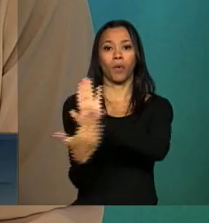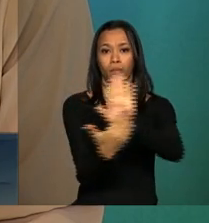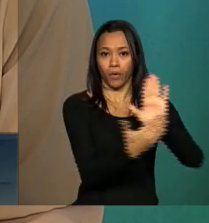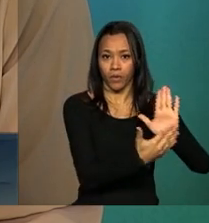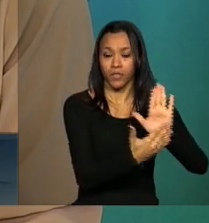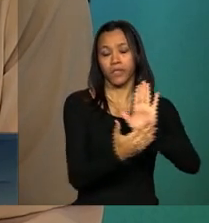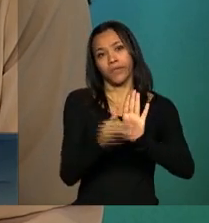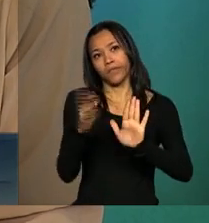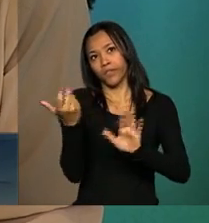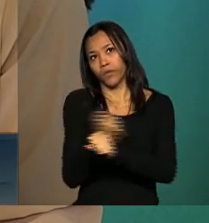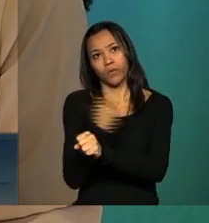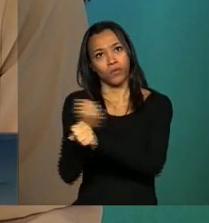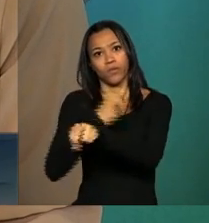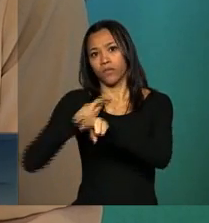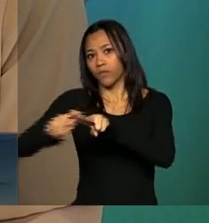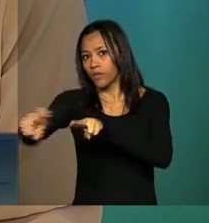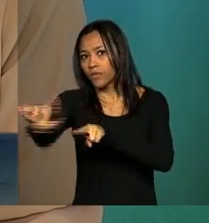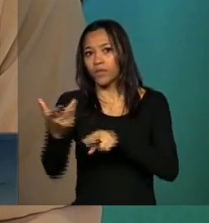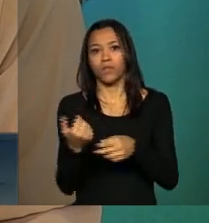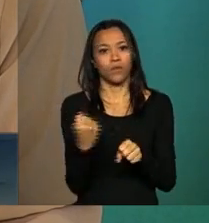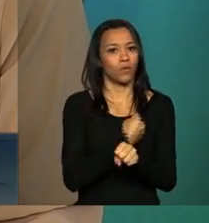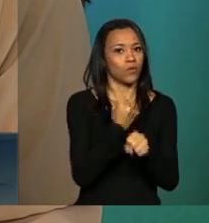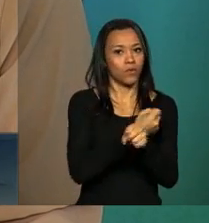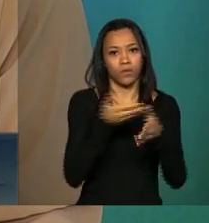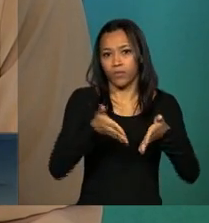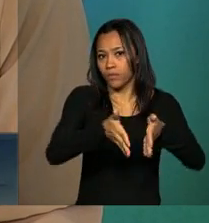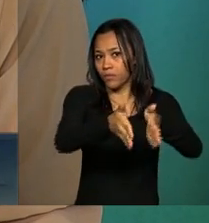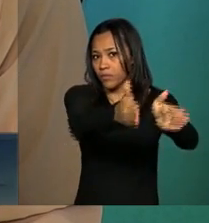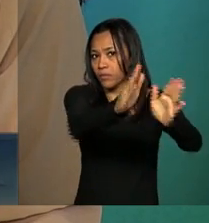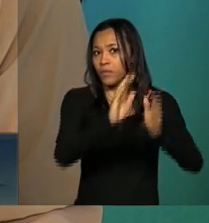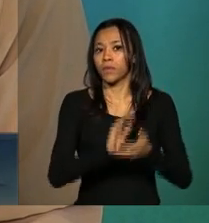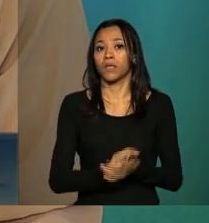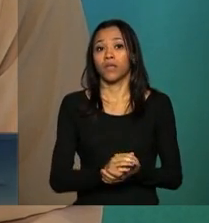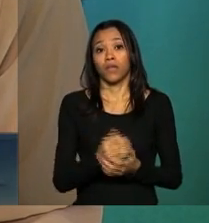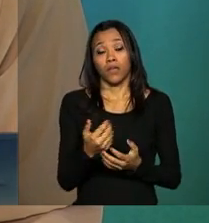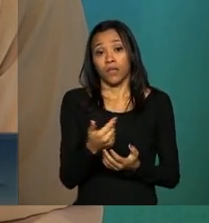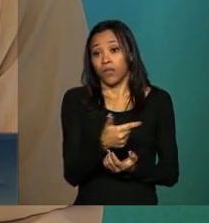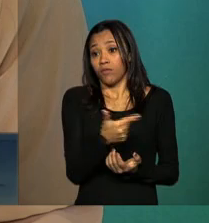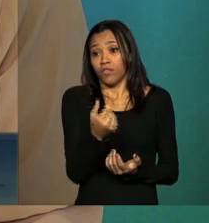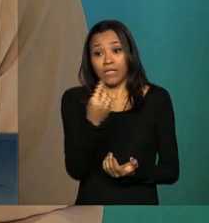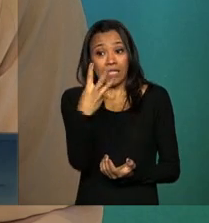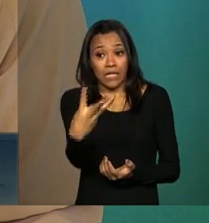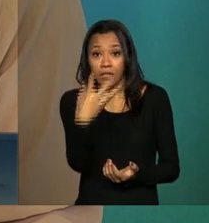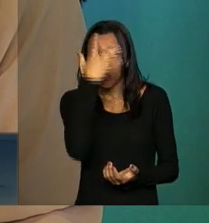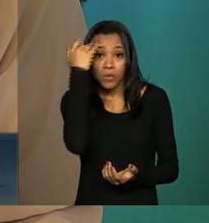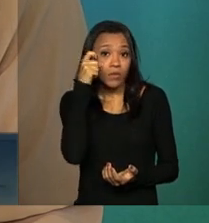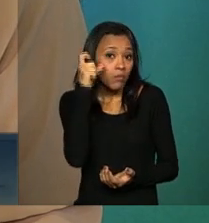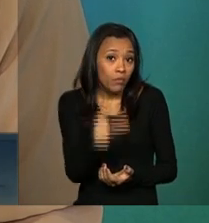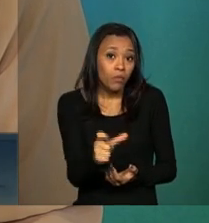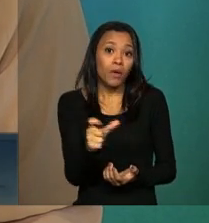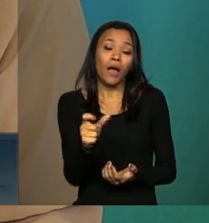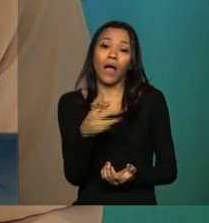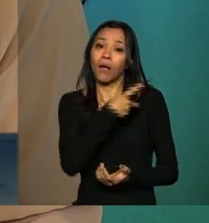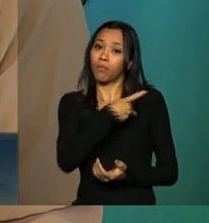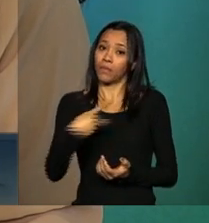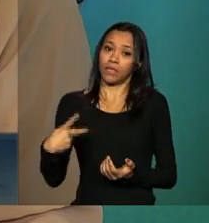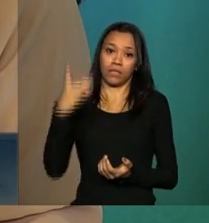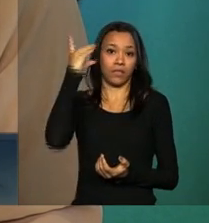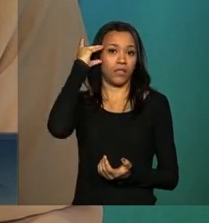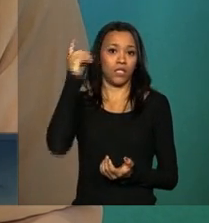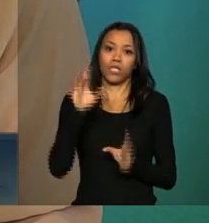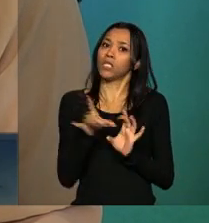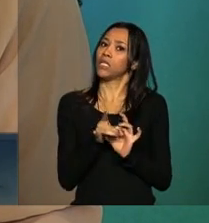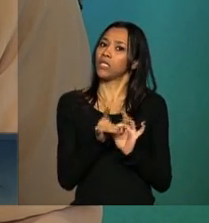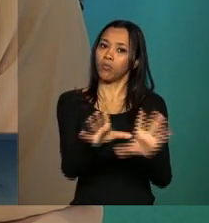de ferrovia, que na PMI não tivesse pelo menos 3 interessados, a presidente não deixou entrar no plano.